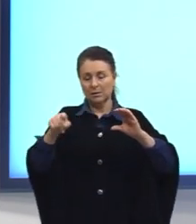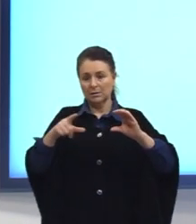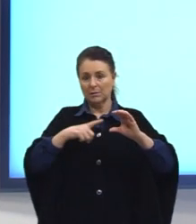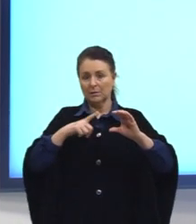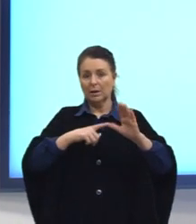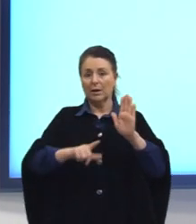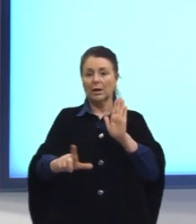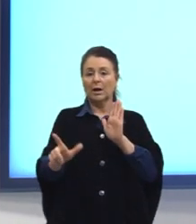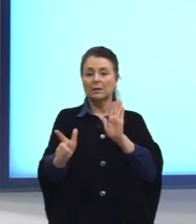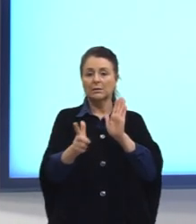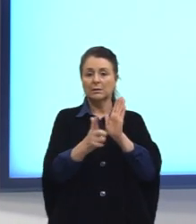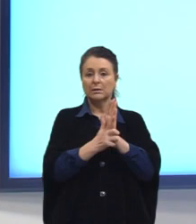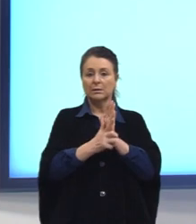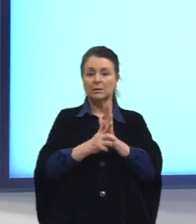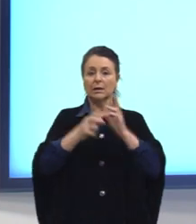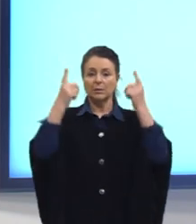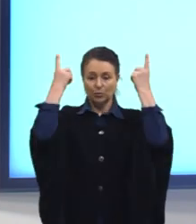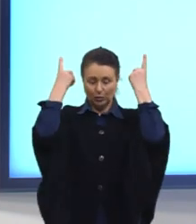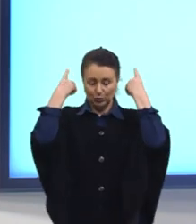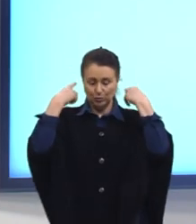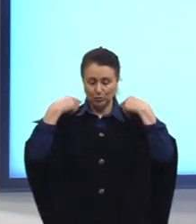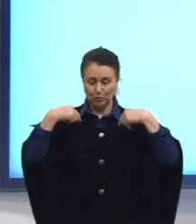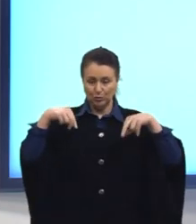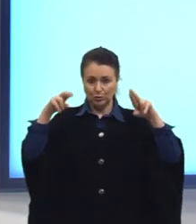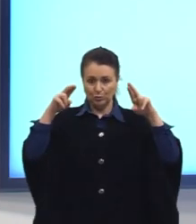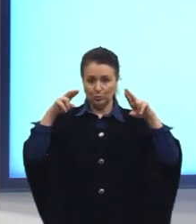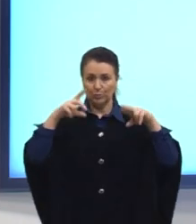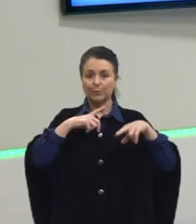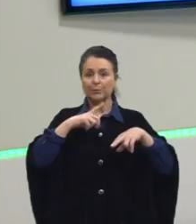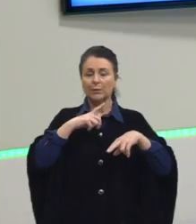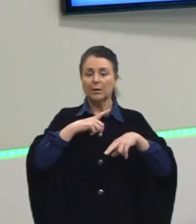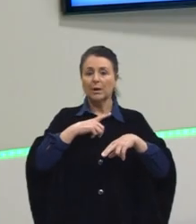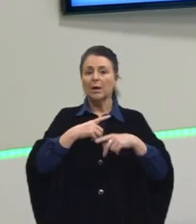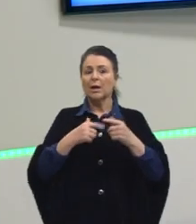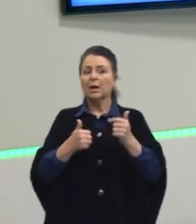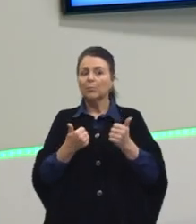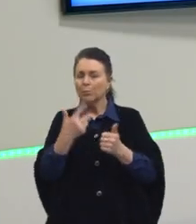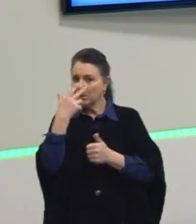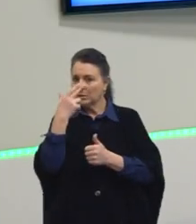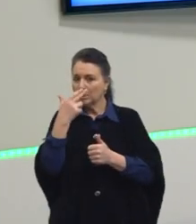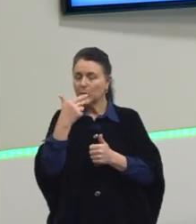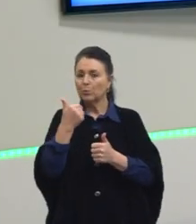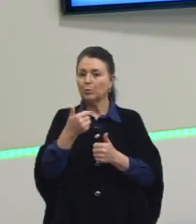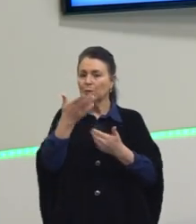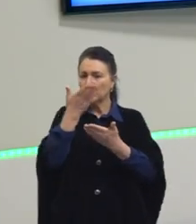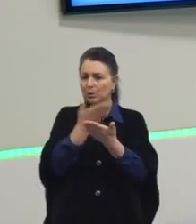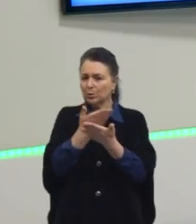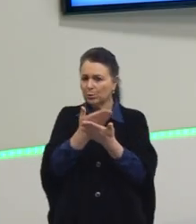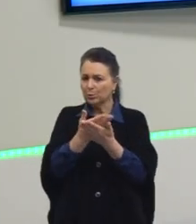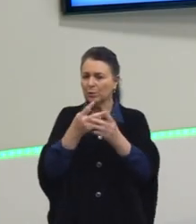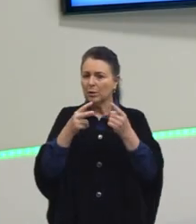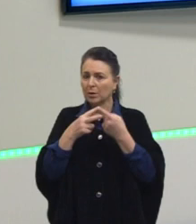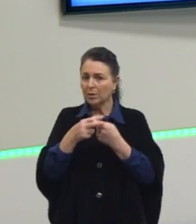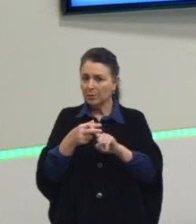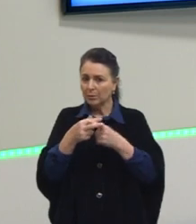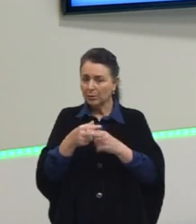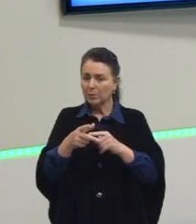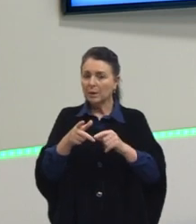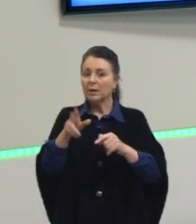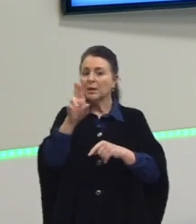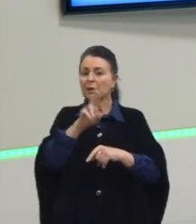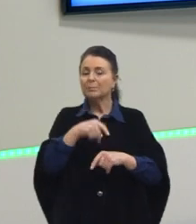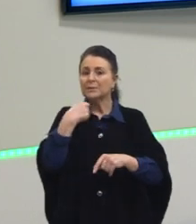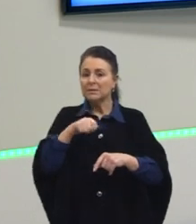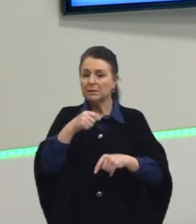leis de Newton então por isso que tá muito próximo do que a gente trabalha em mecânica e existem apenas em meio material